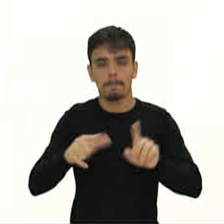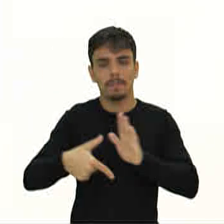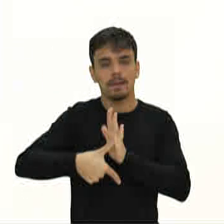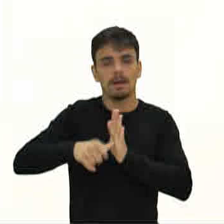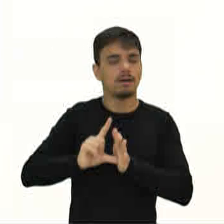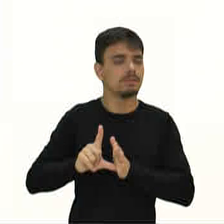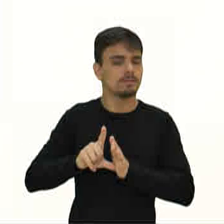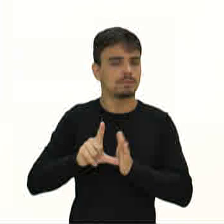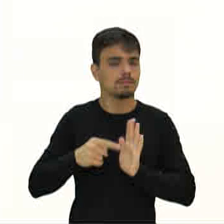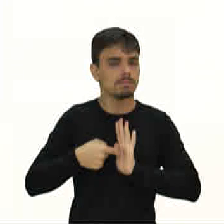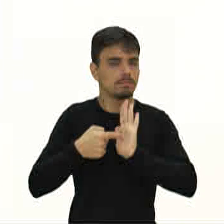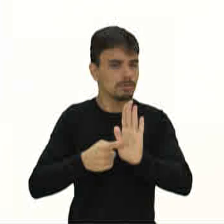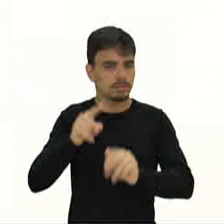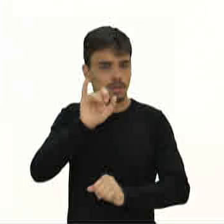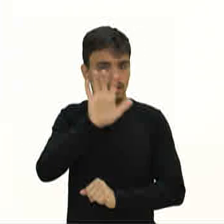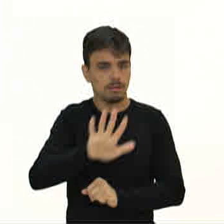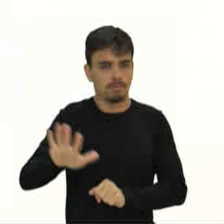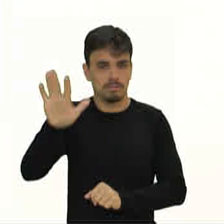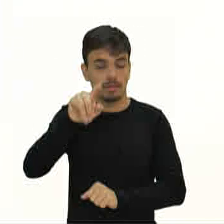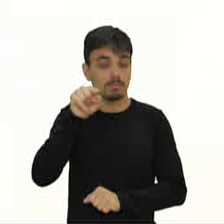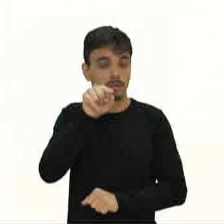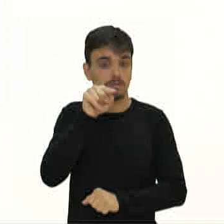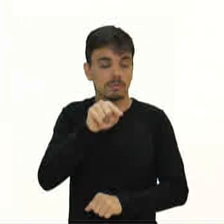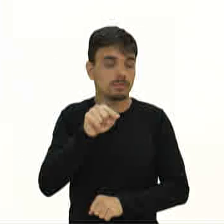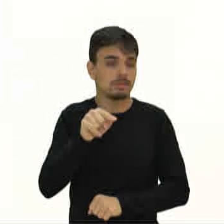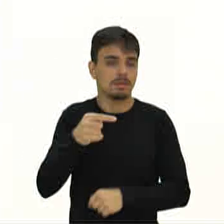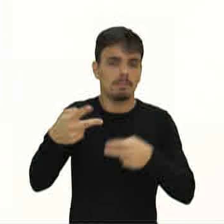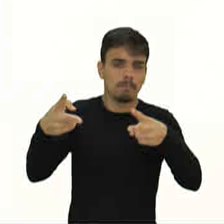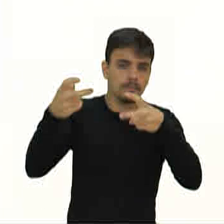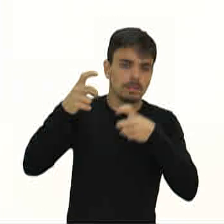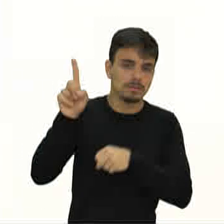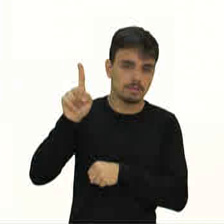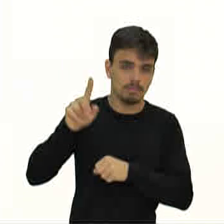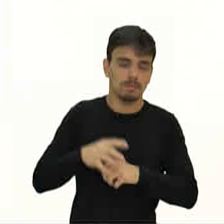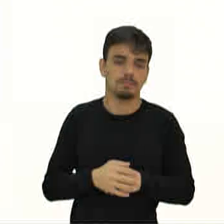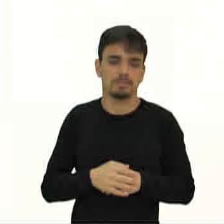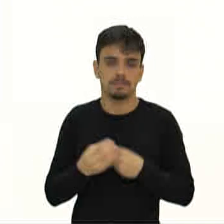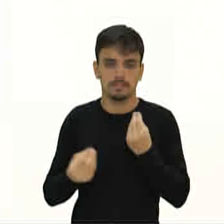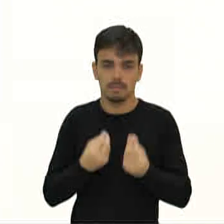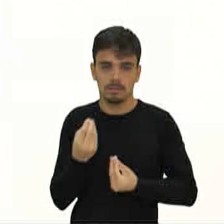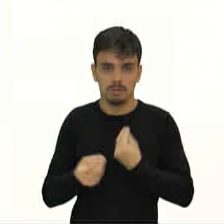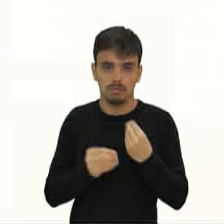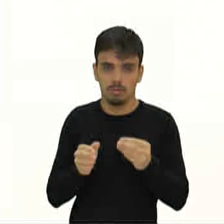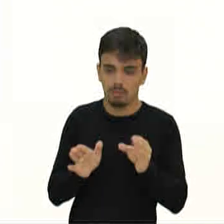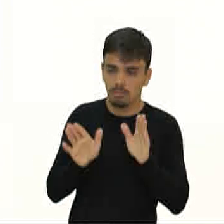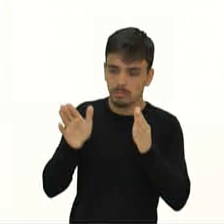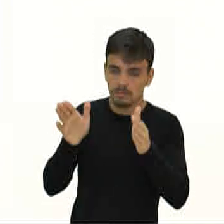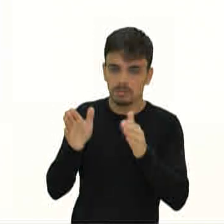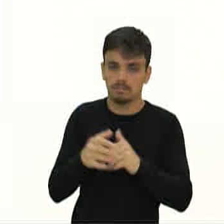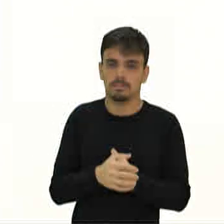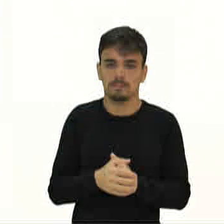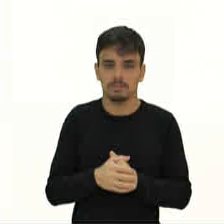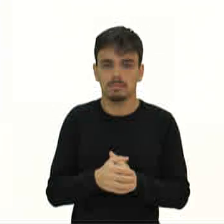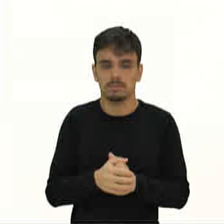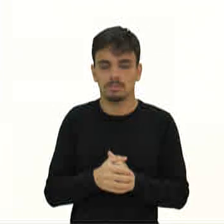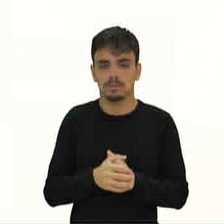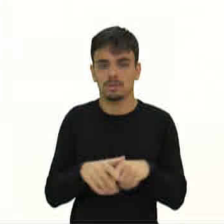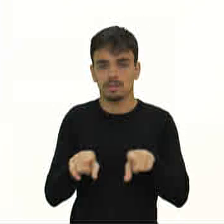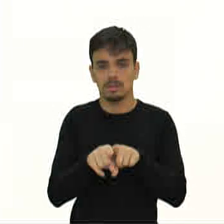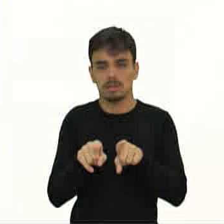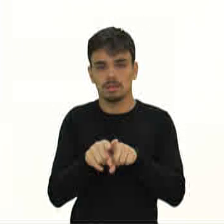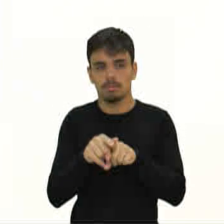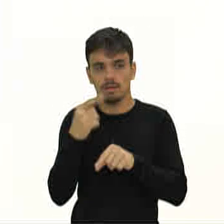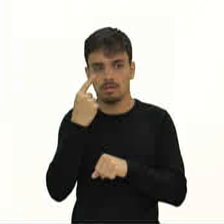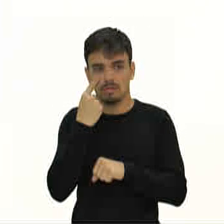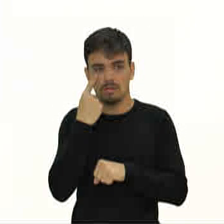quis trazer aqui essas imagens para vocês estarem olhando, concentrando da esquerda para a direita, assumindo a primeira